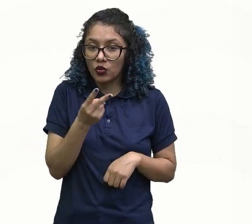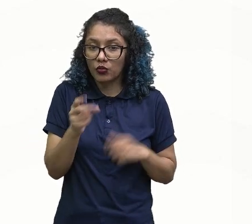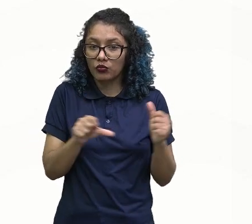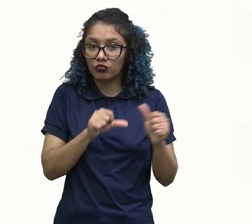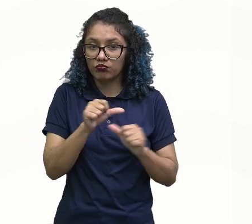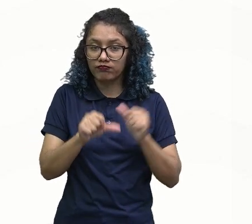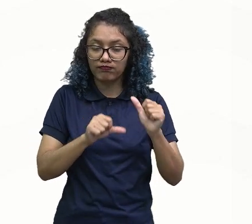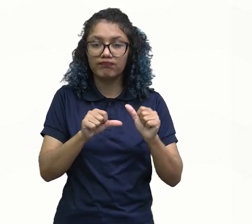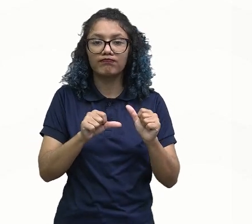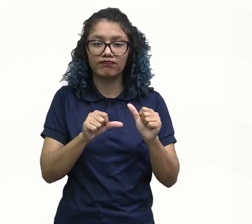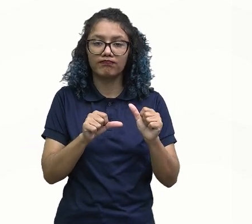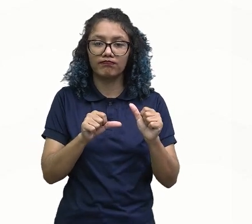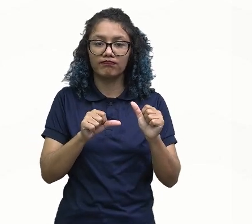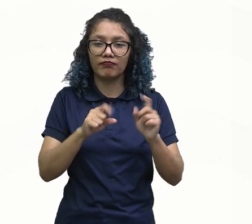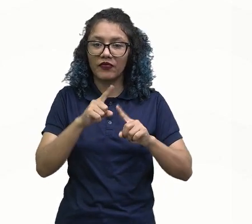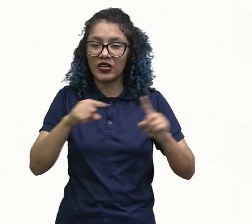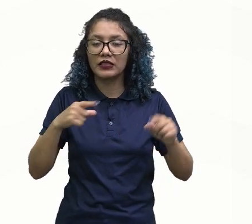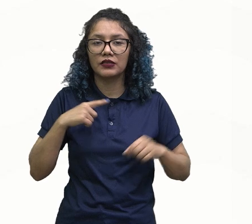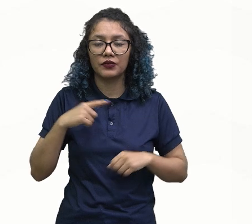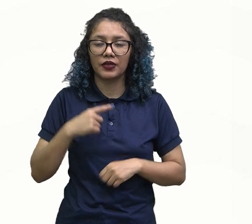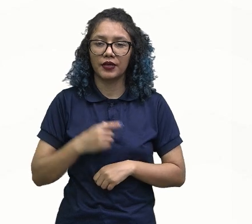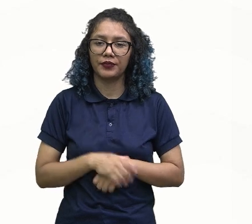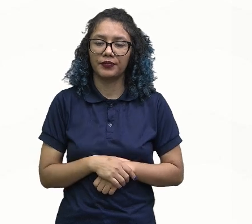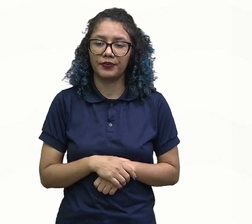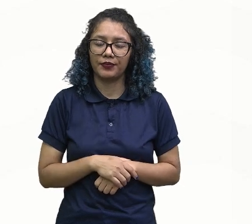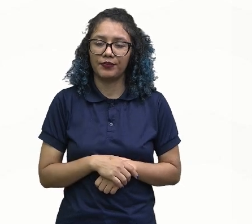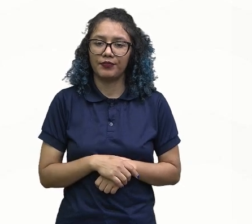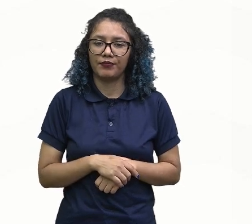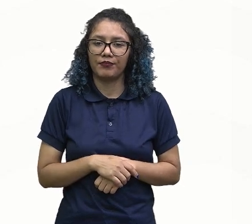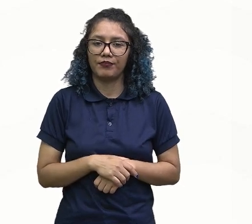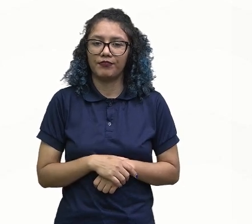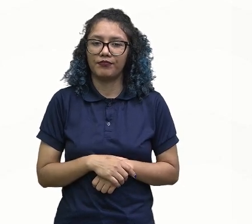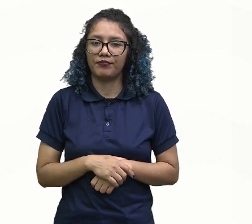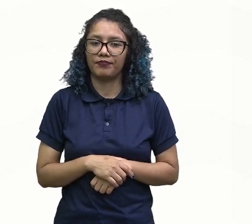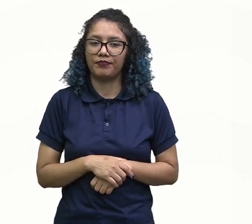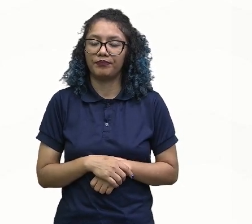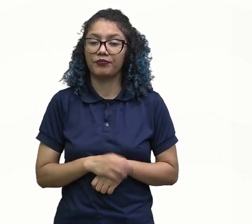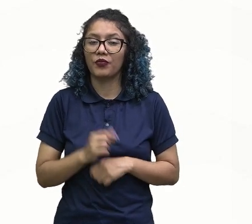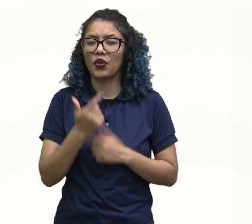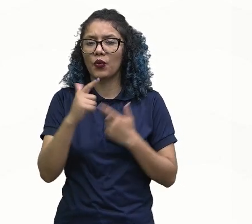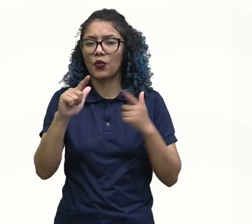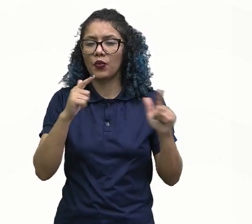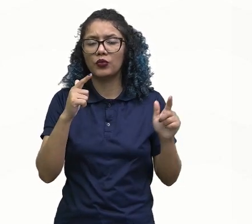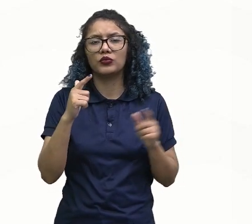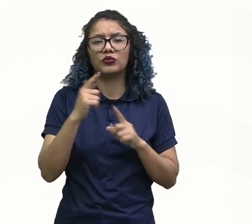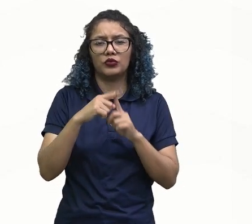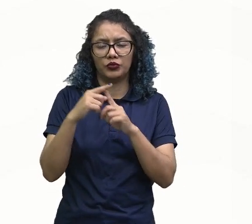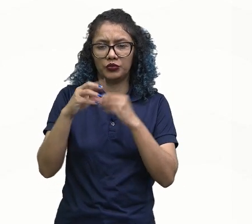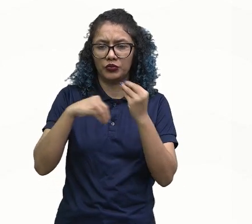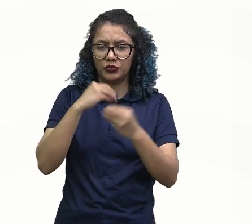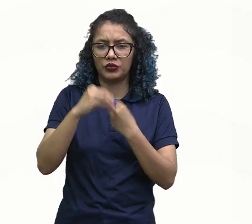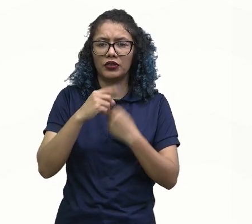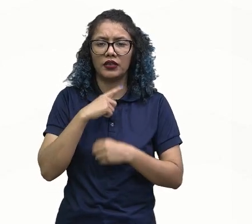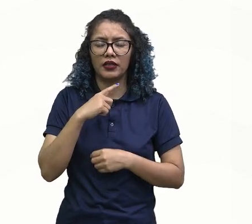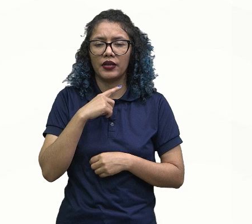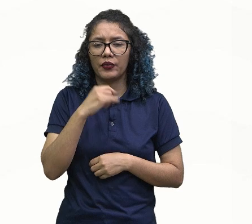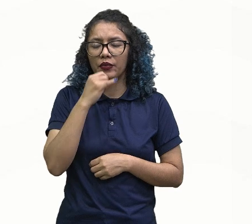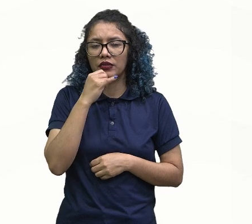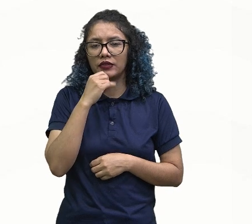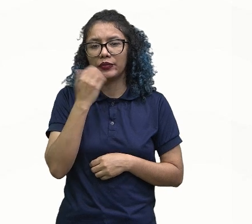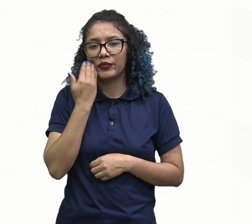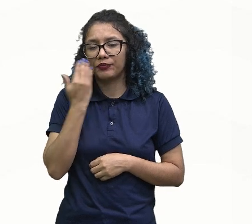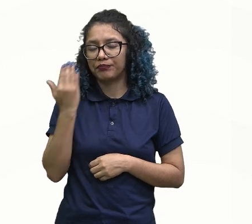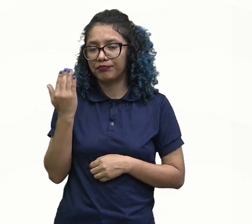tá? Importante entender isso. Mas eu tenho outros tipos de mistura, como a